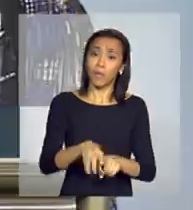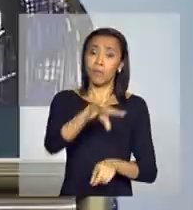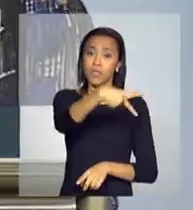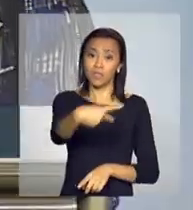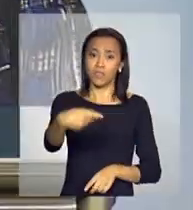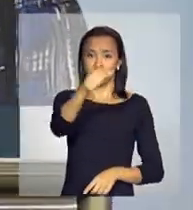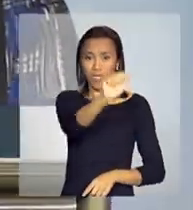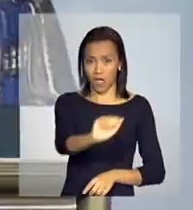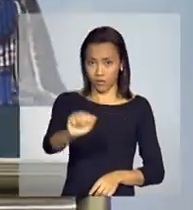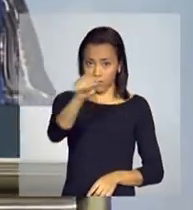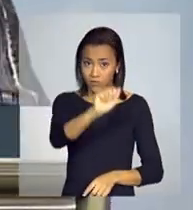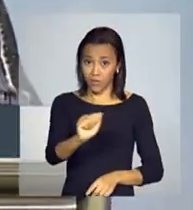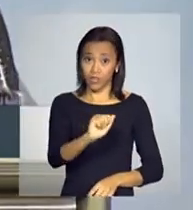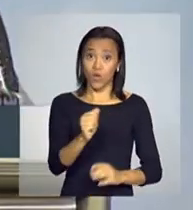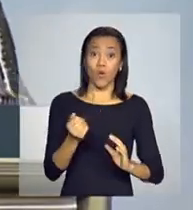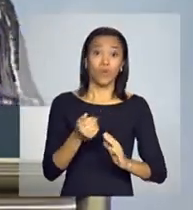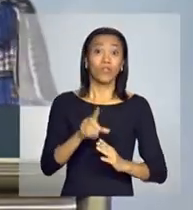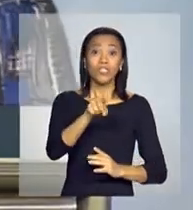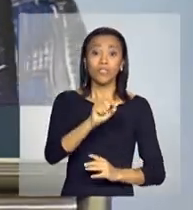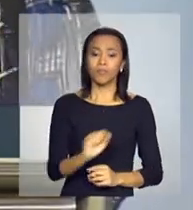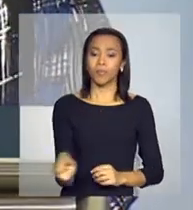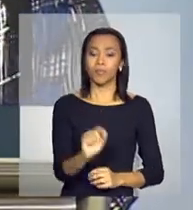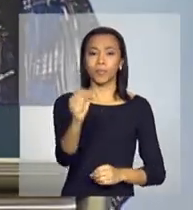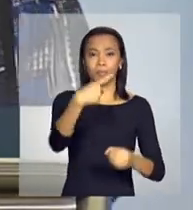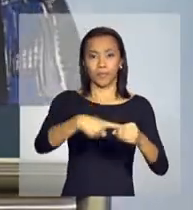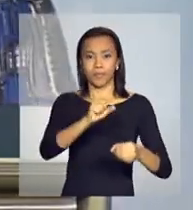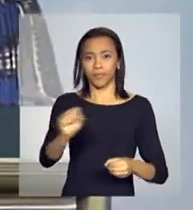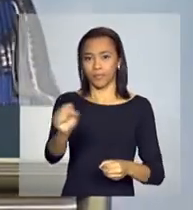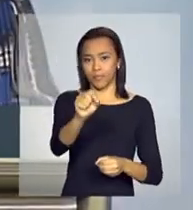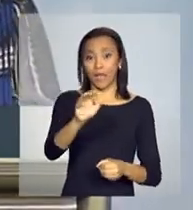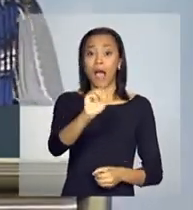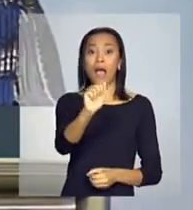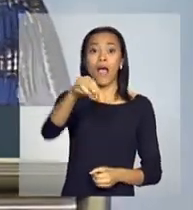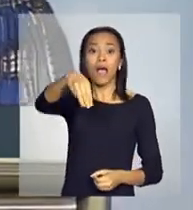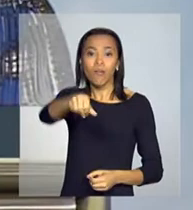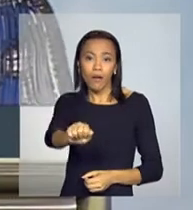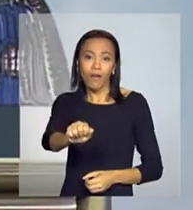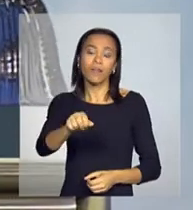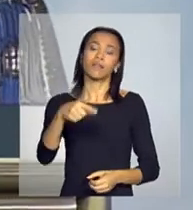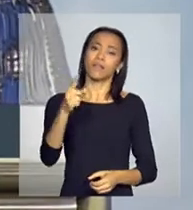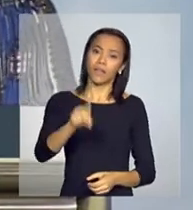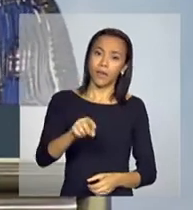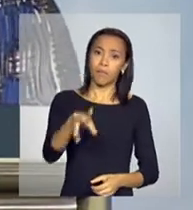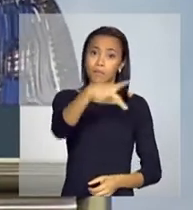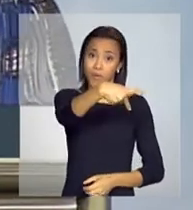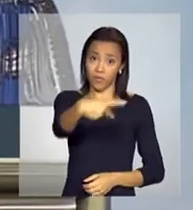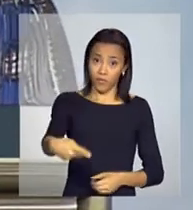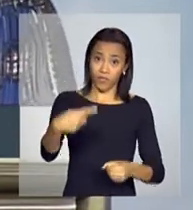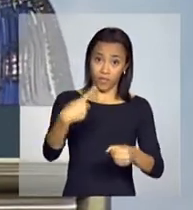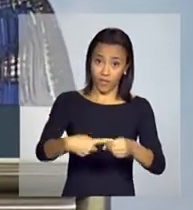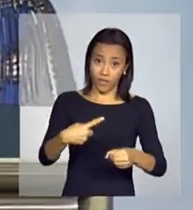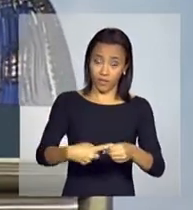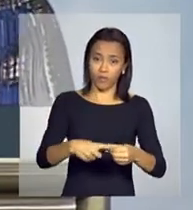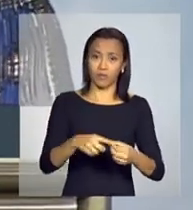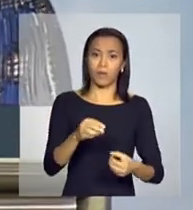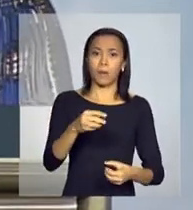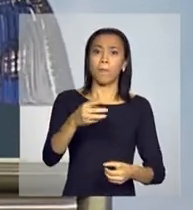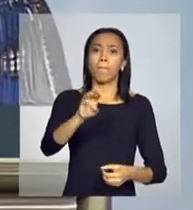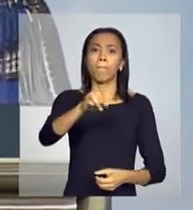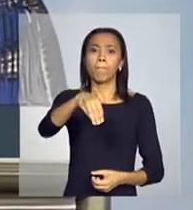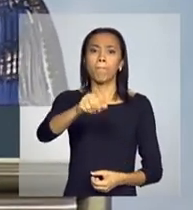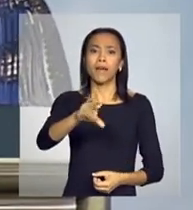Associação dos Municípios Alagoanos, da AMA, prefeito de Jequiá, Marcelo